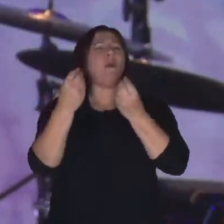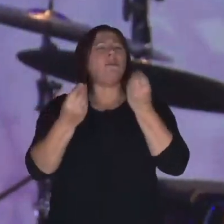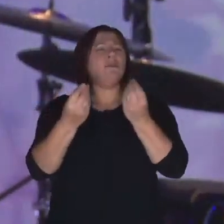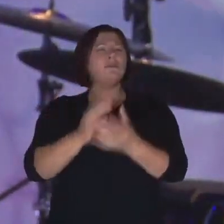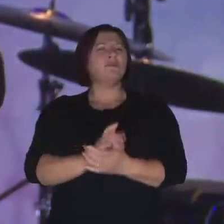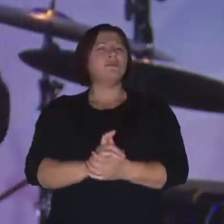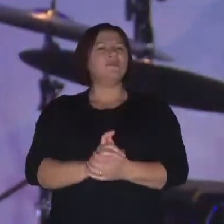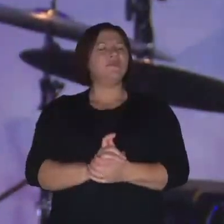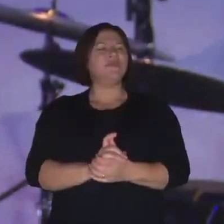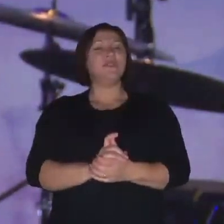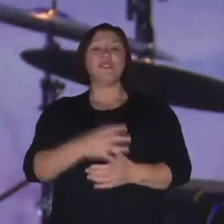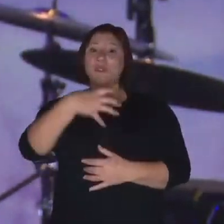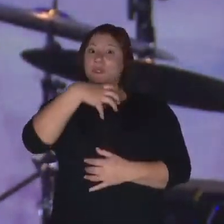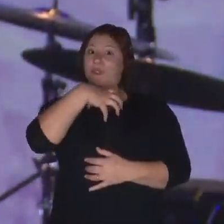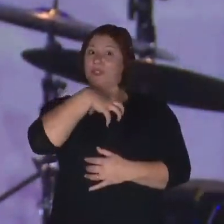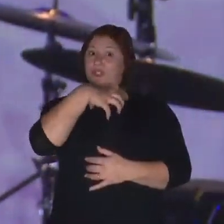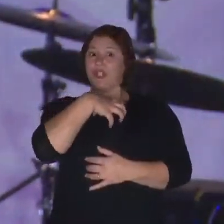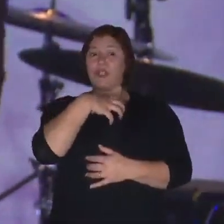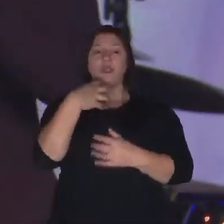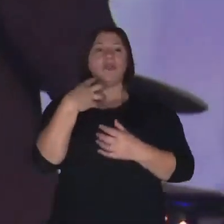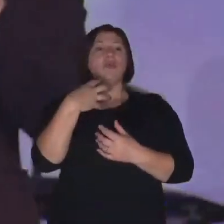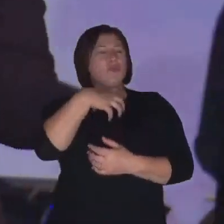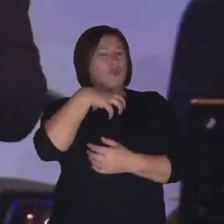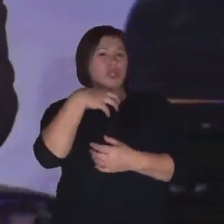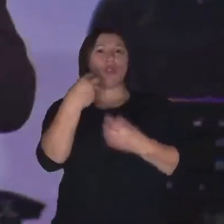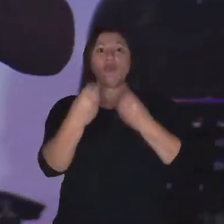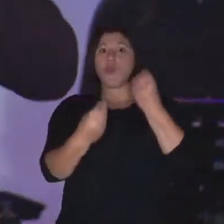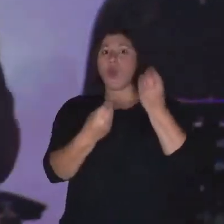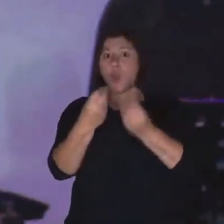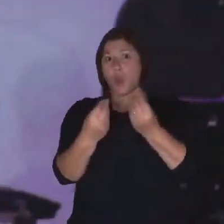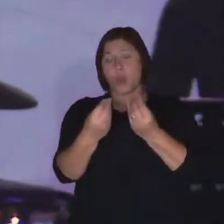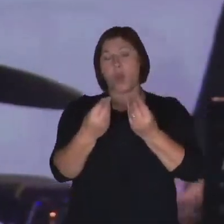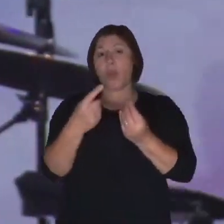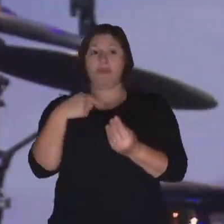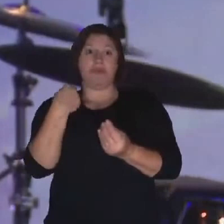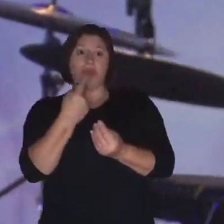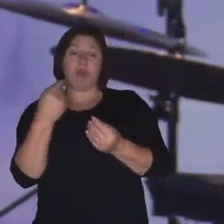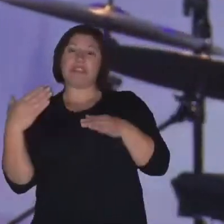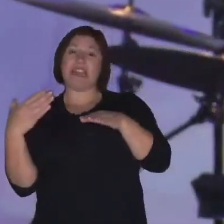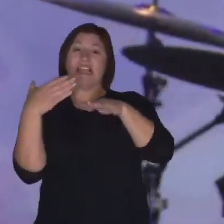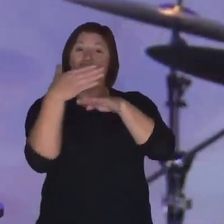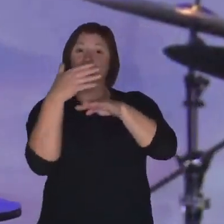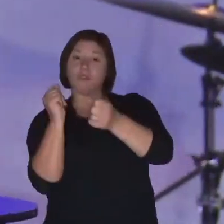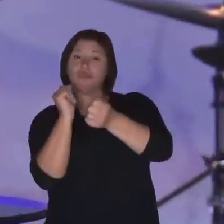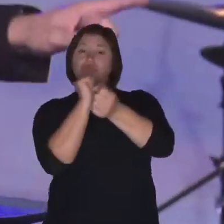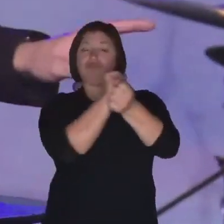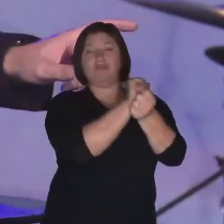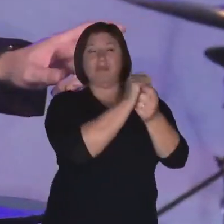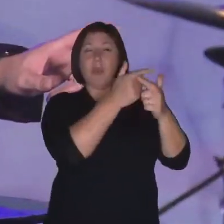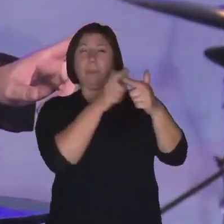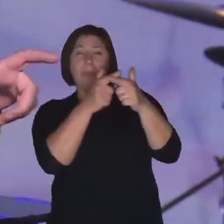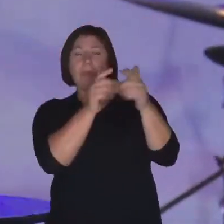O jeito como nós entramos na Babilônia, ou melhor, o jeito como nós esperamos a Babilônia, o jeito como nós entramos a Babilônia, vai dizer o jeito que a gente sai